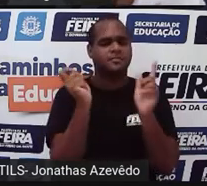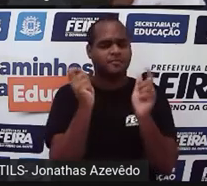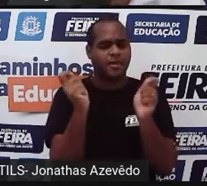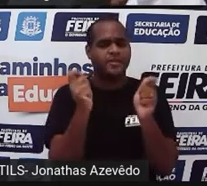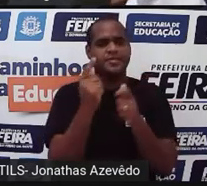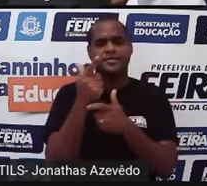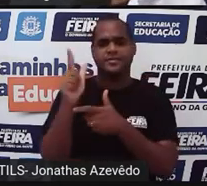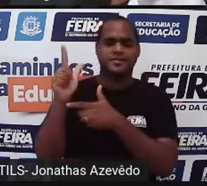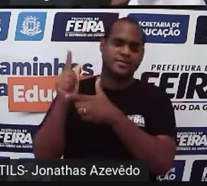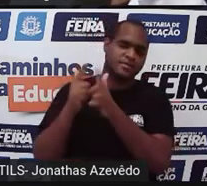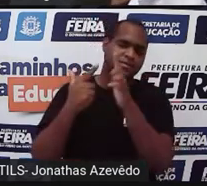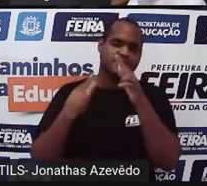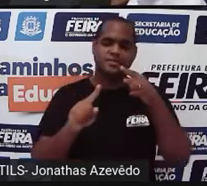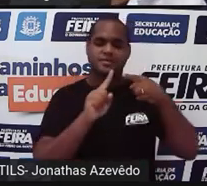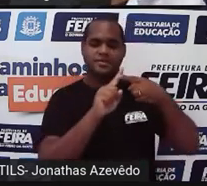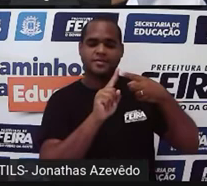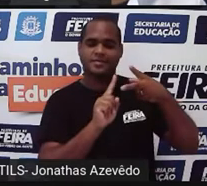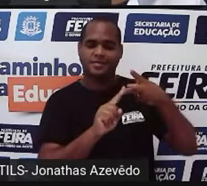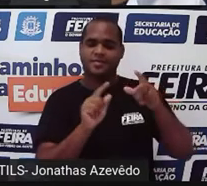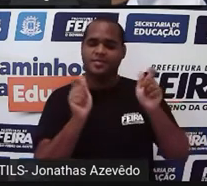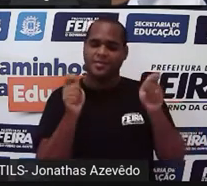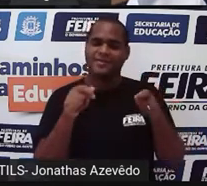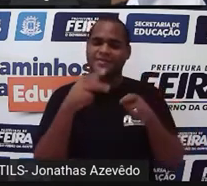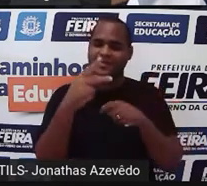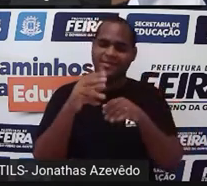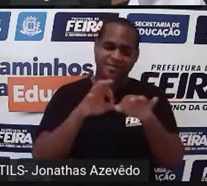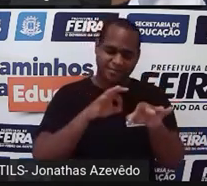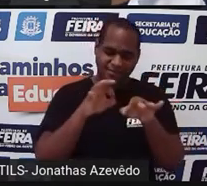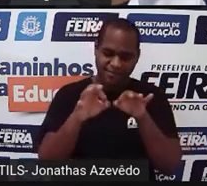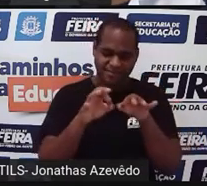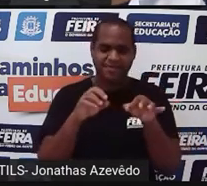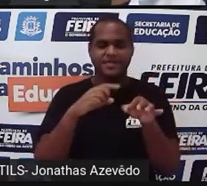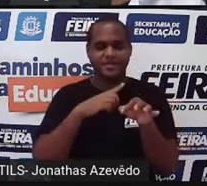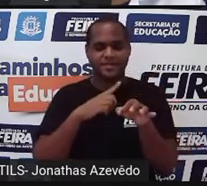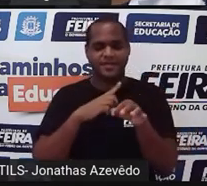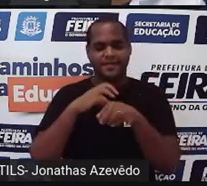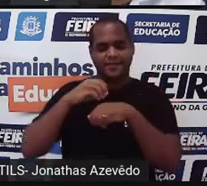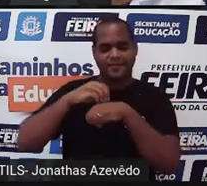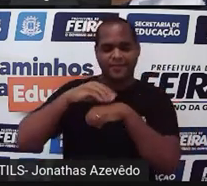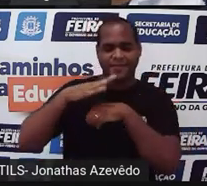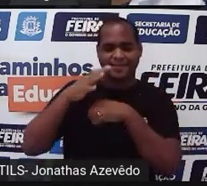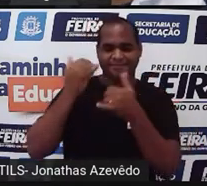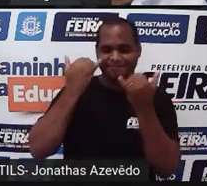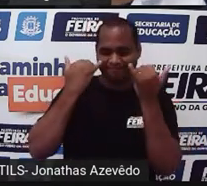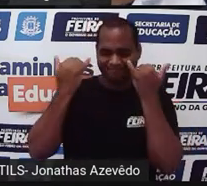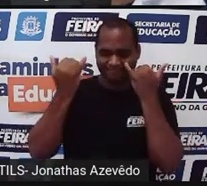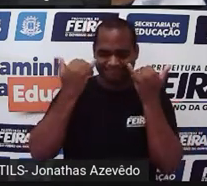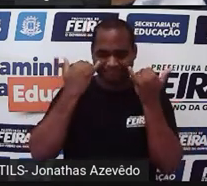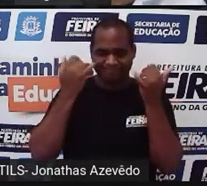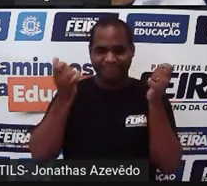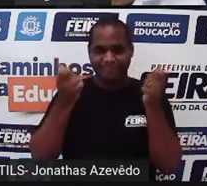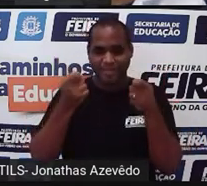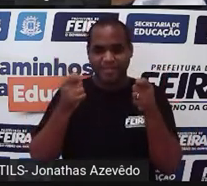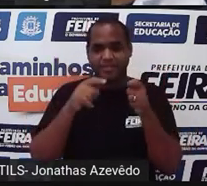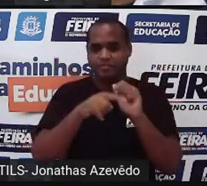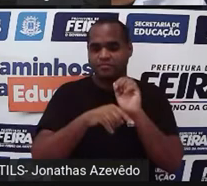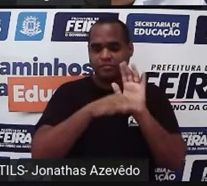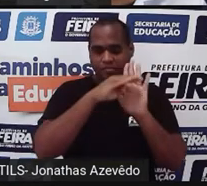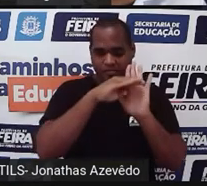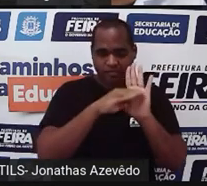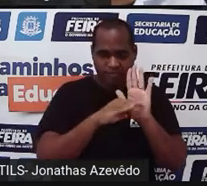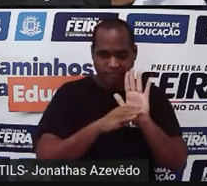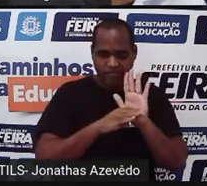formas de organizar essas informações, tá bom? A lista é